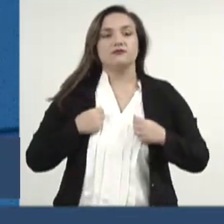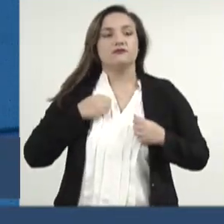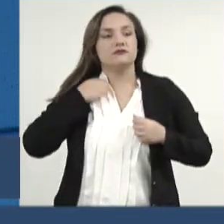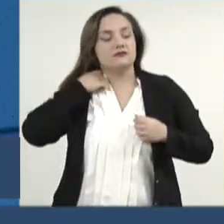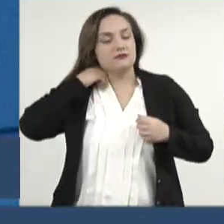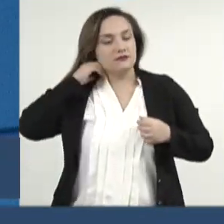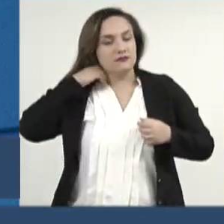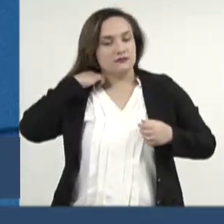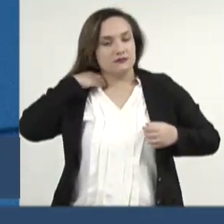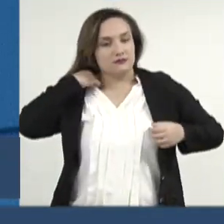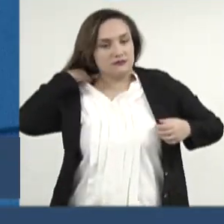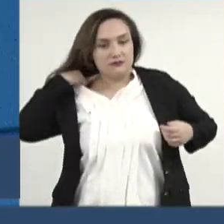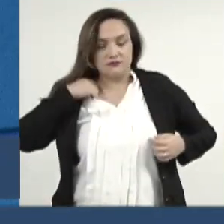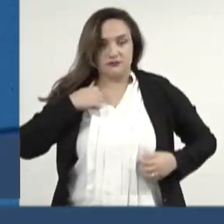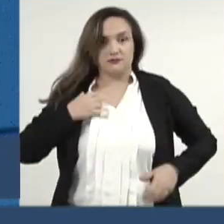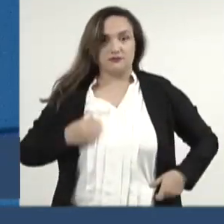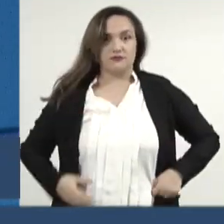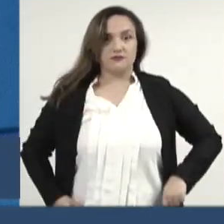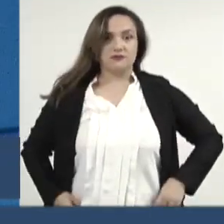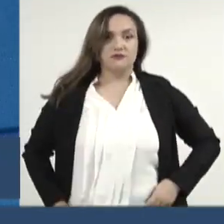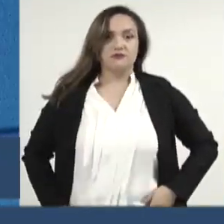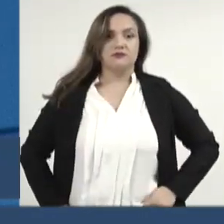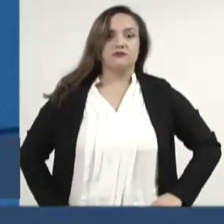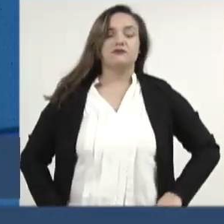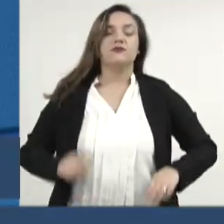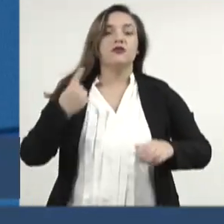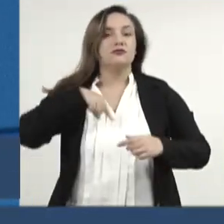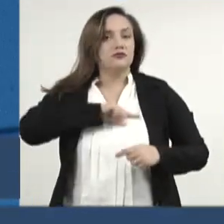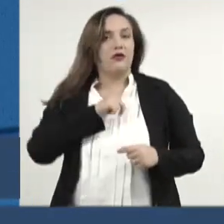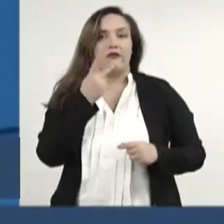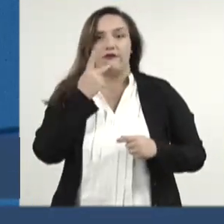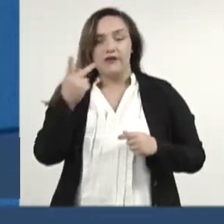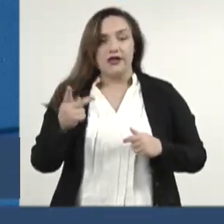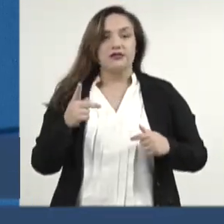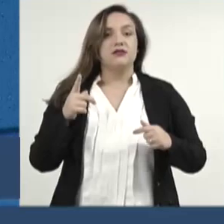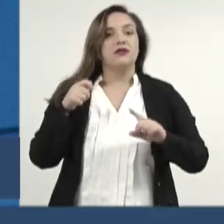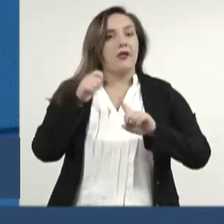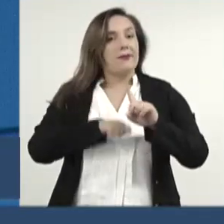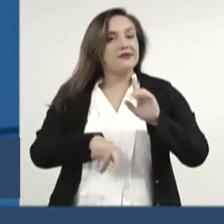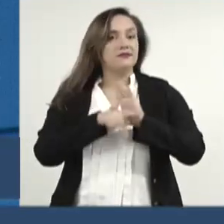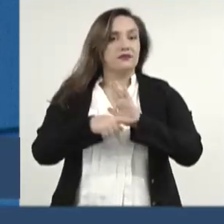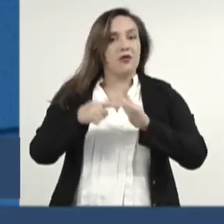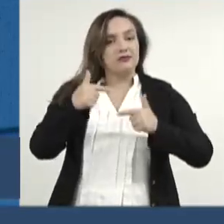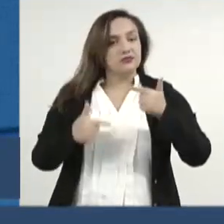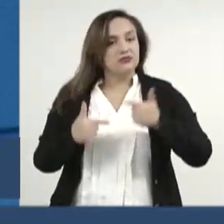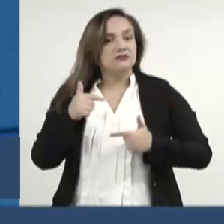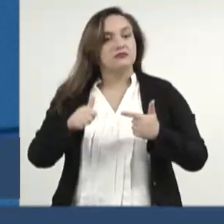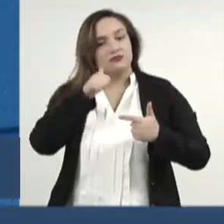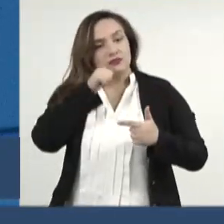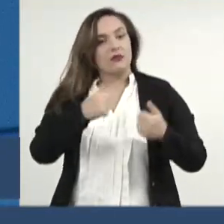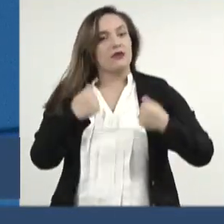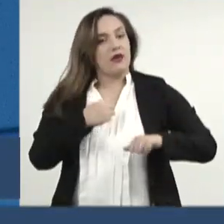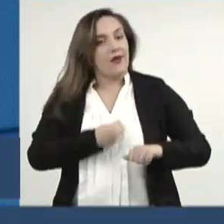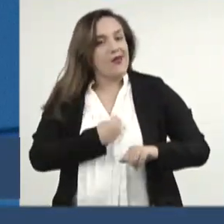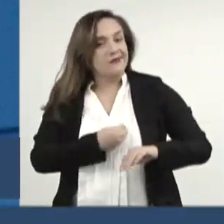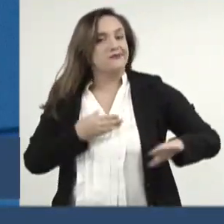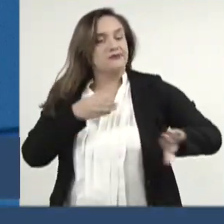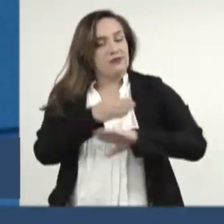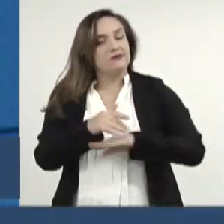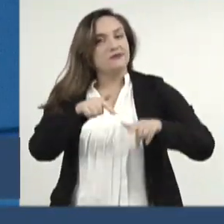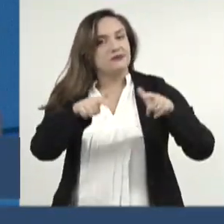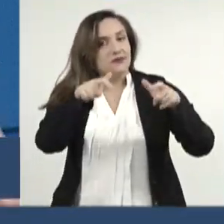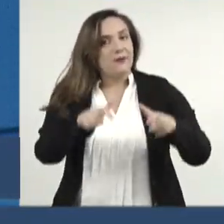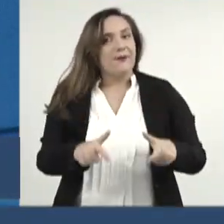de protagonismo da mulher na política, em todos os segmentos, em cargos de liderança também, e a gente se